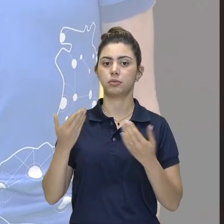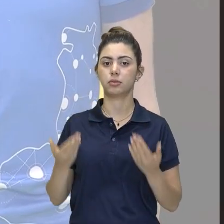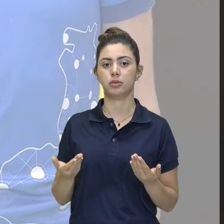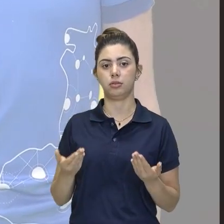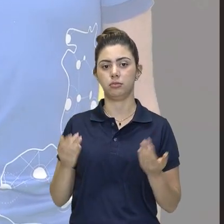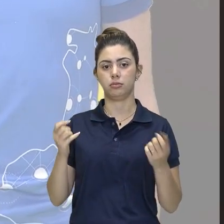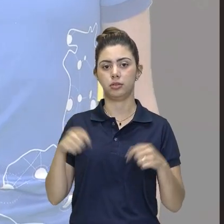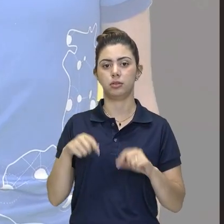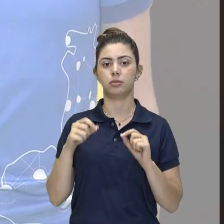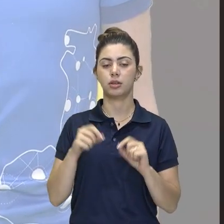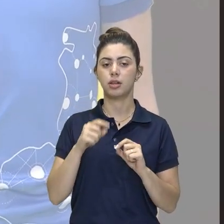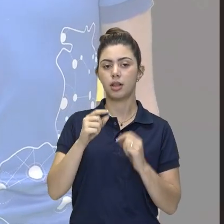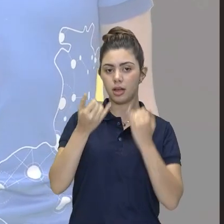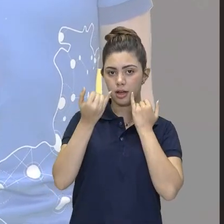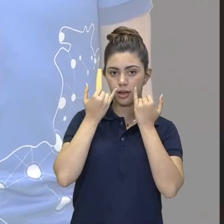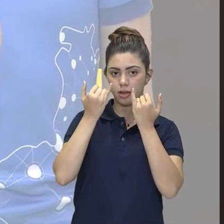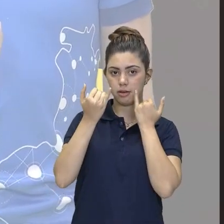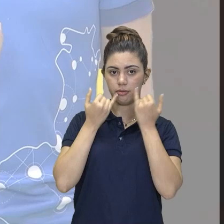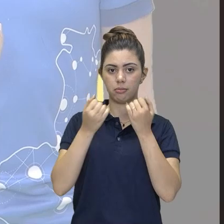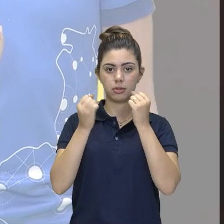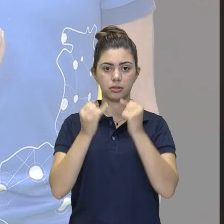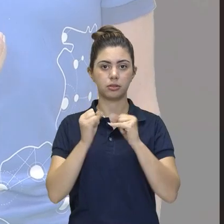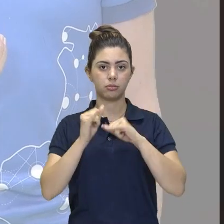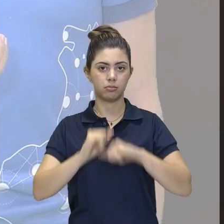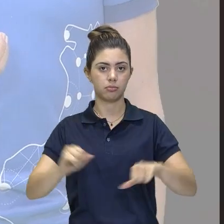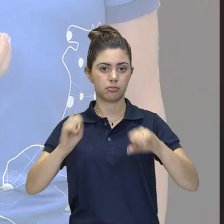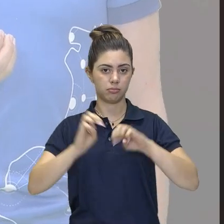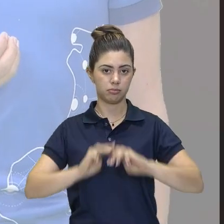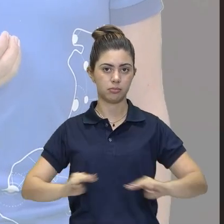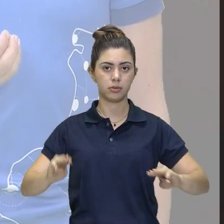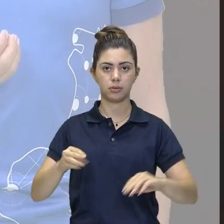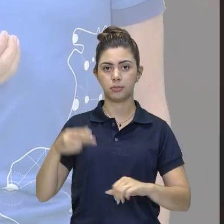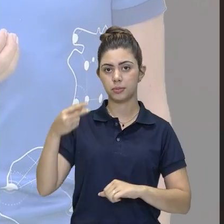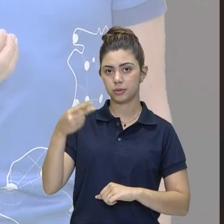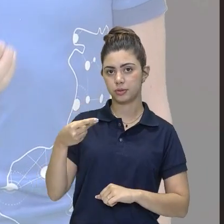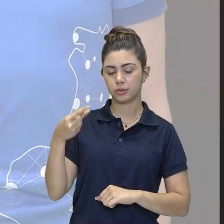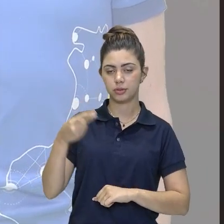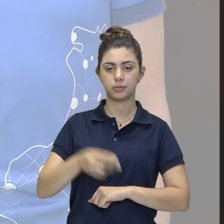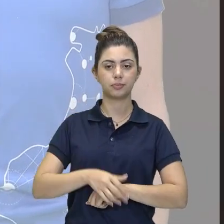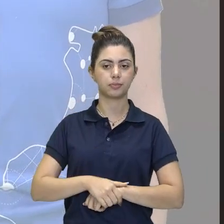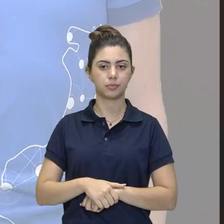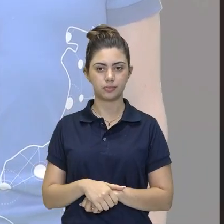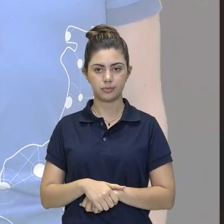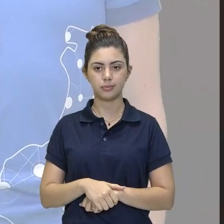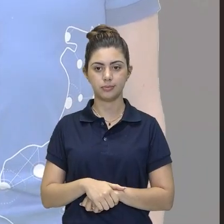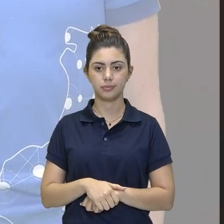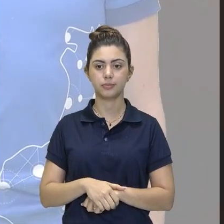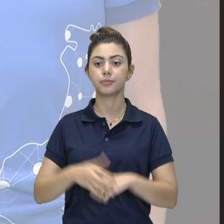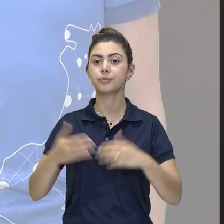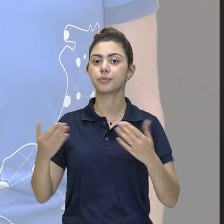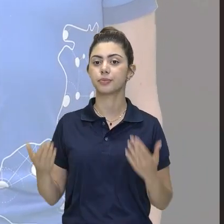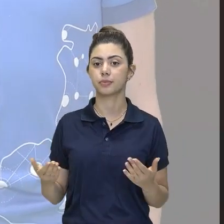a exposição a mensagens e propagandas políticas. Quando nós